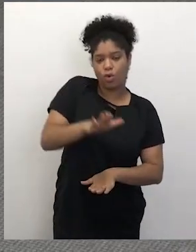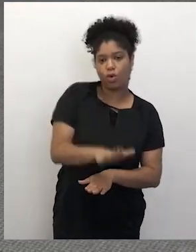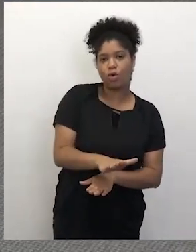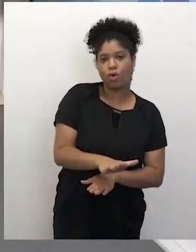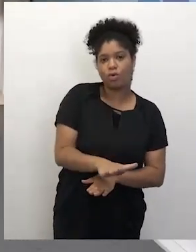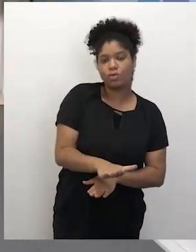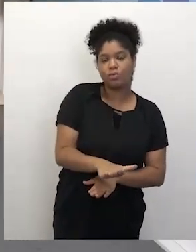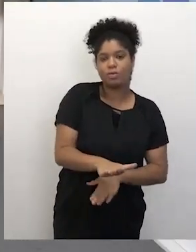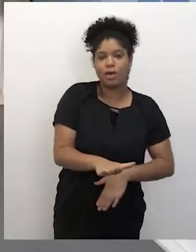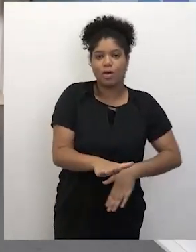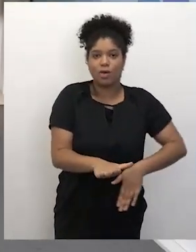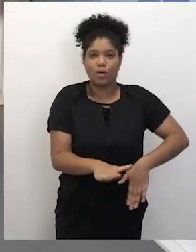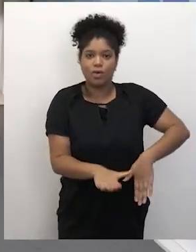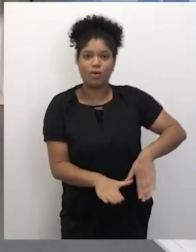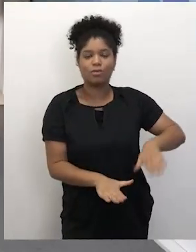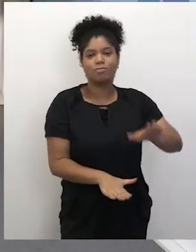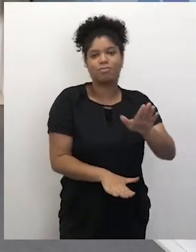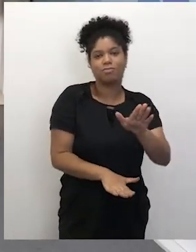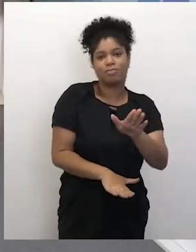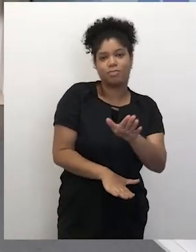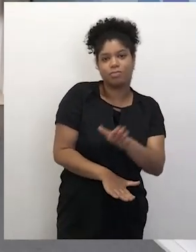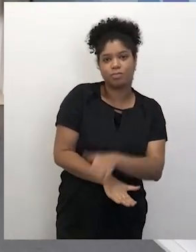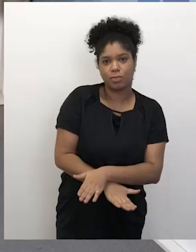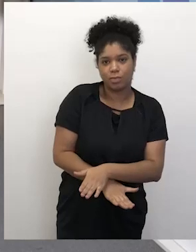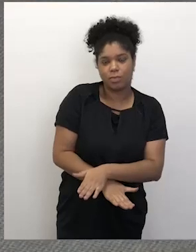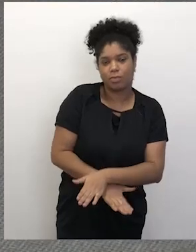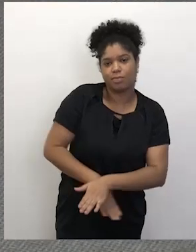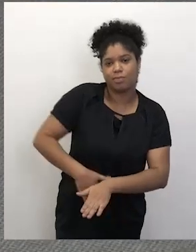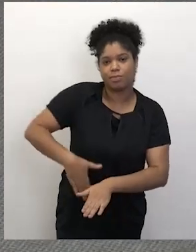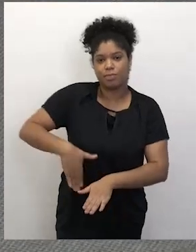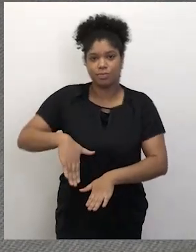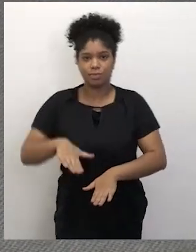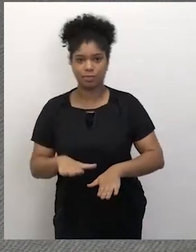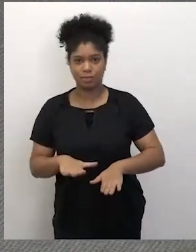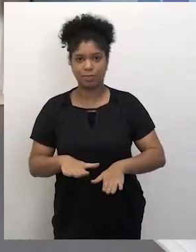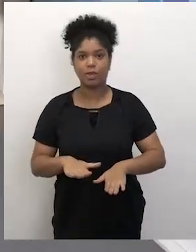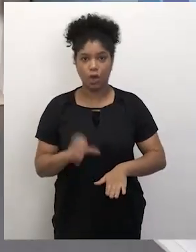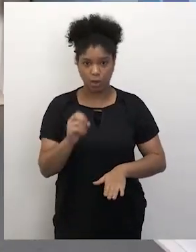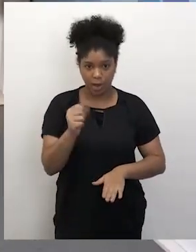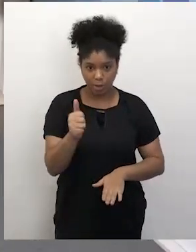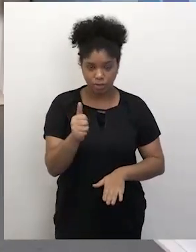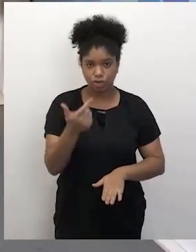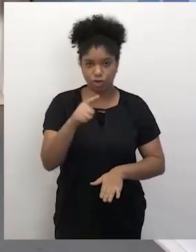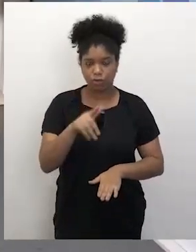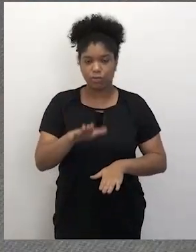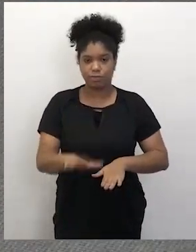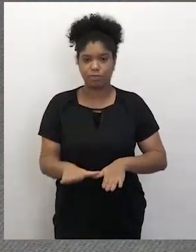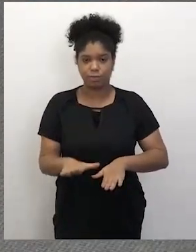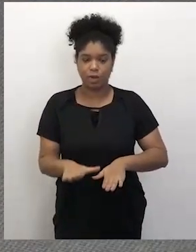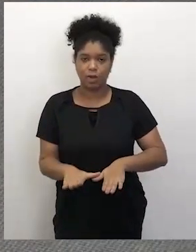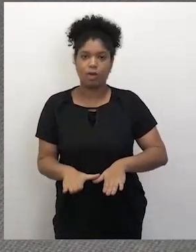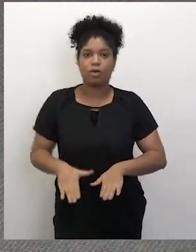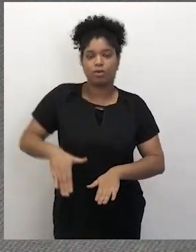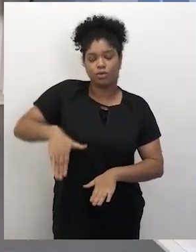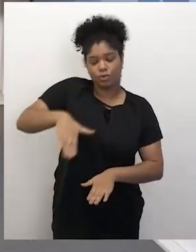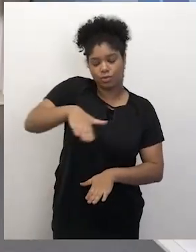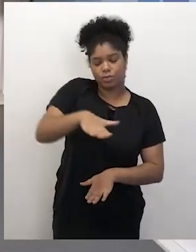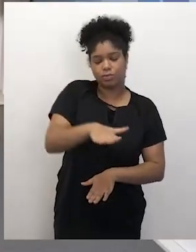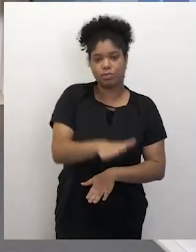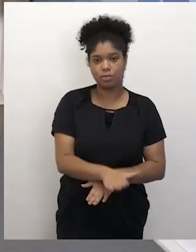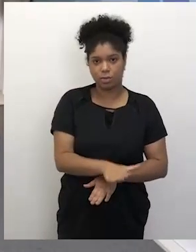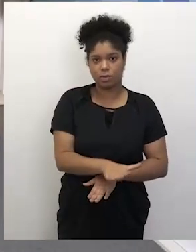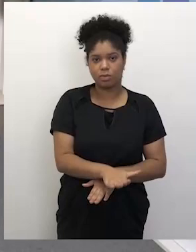e arrasta. Sobe, cruza, arrasta. Ó, sobe, um, cruza, dois, arrasta. Três, quatro.